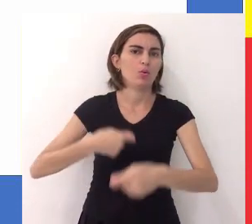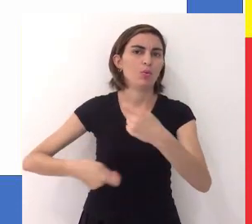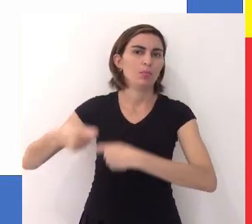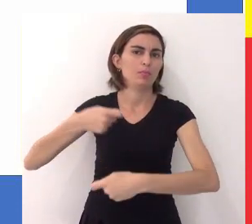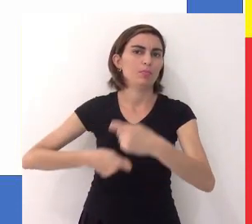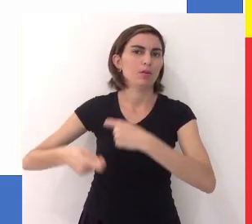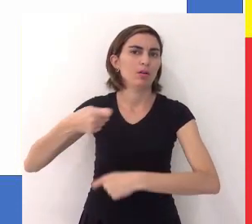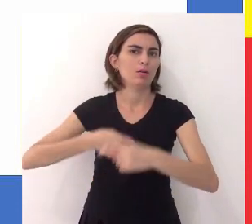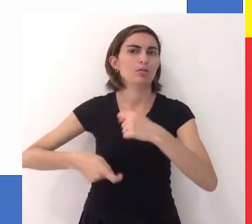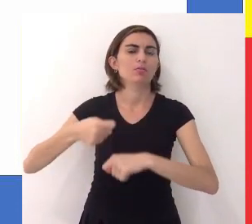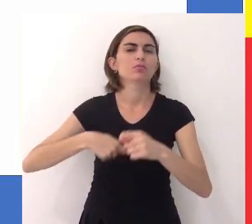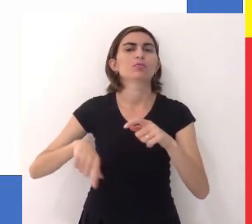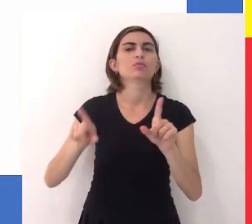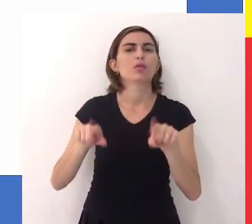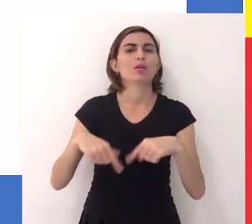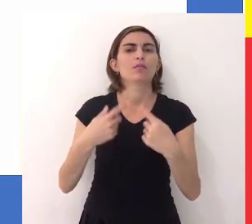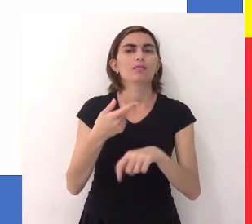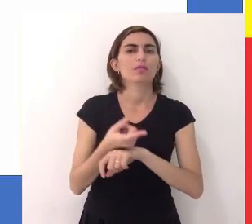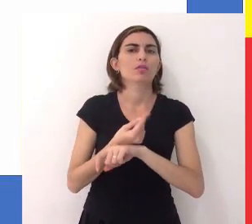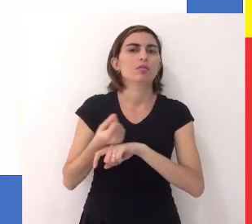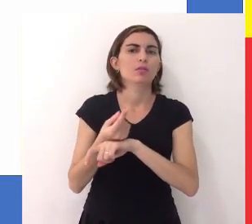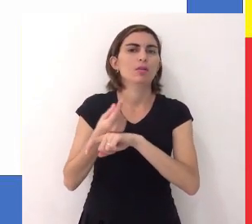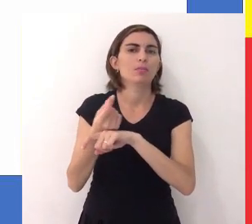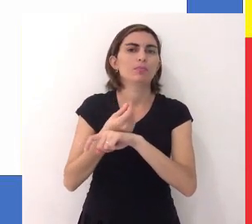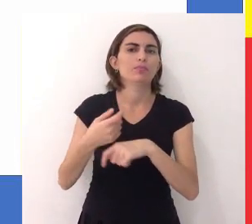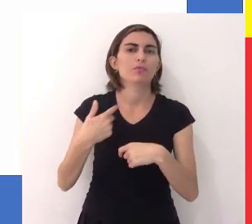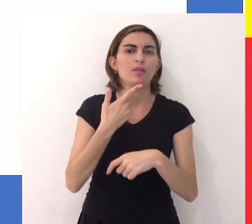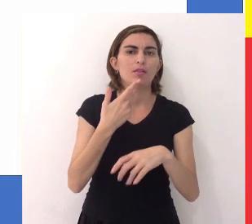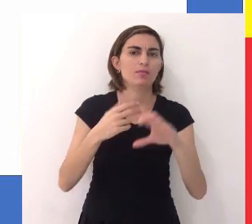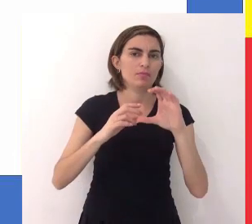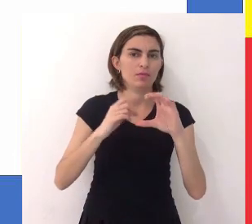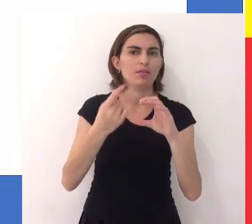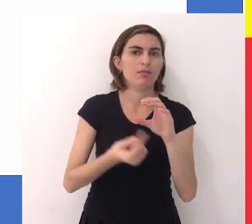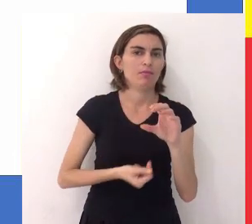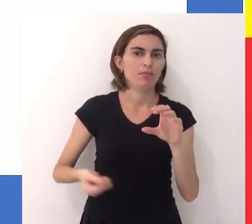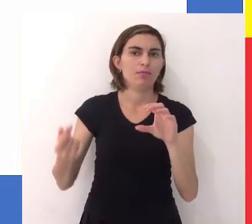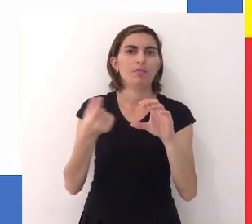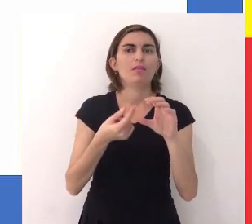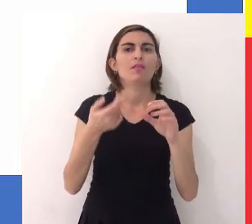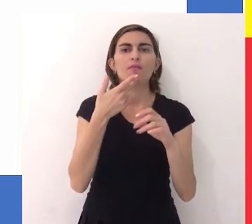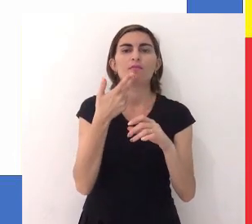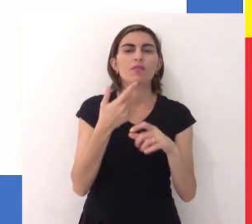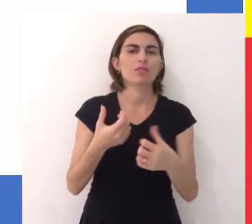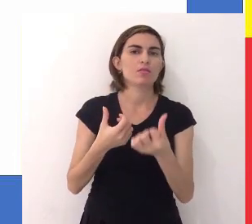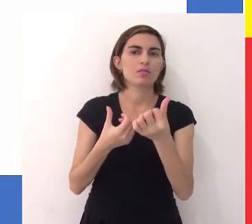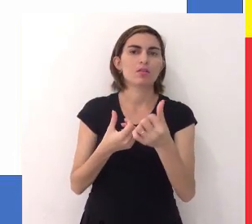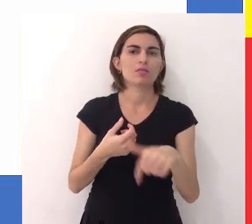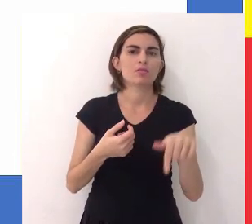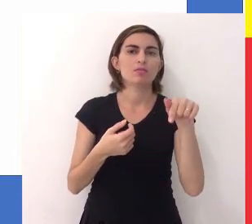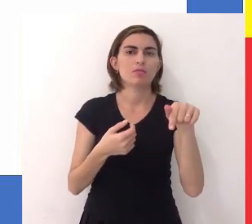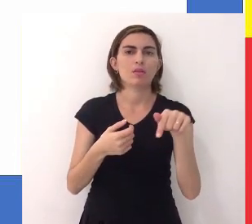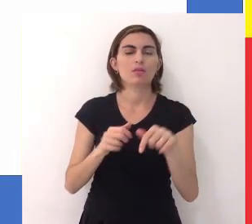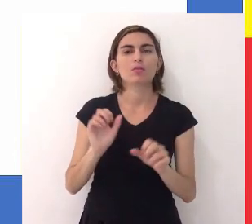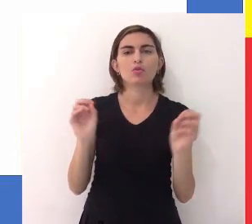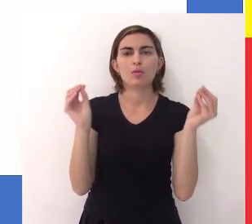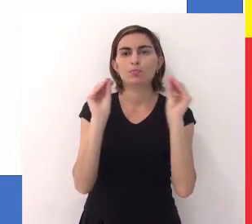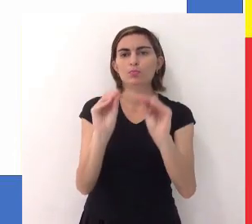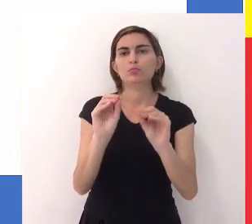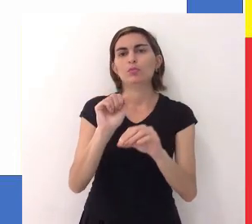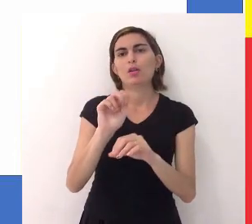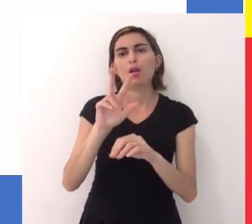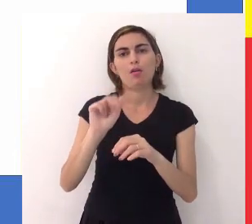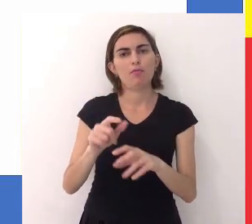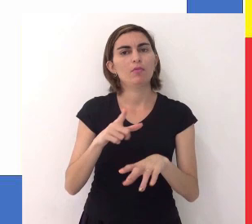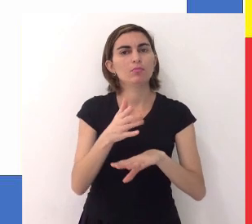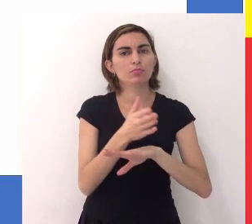tá? Esse capitalismo comercial a gente falou um pouquinho na aula 6 e 7, tá? Estão disponíveis lá na plataforma Ava, tá?